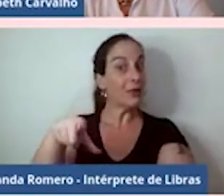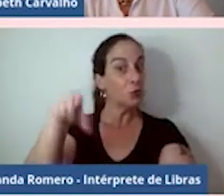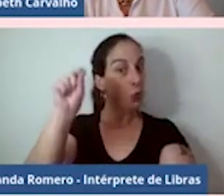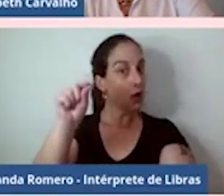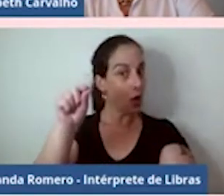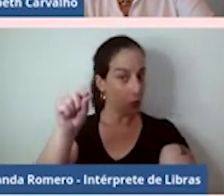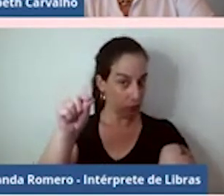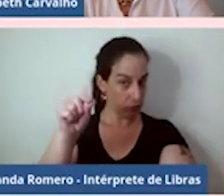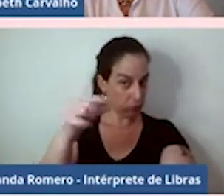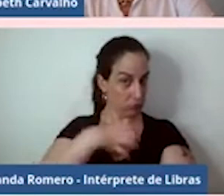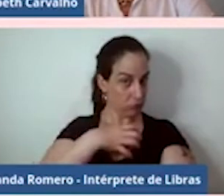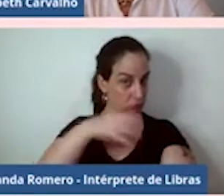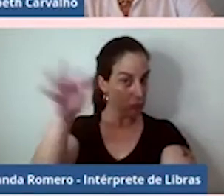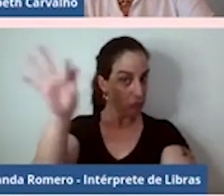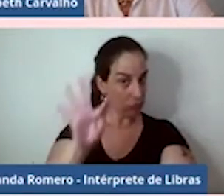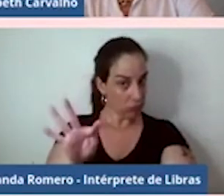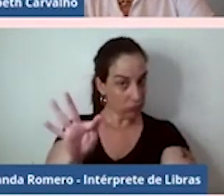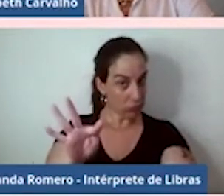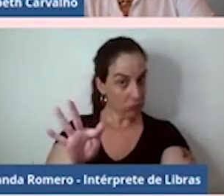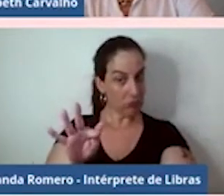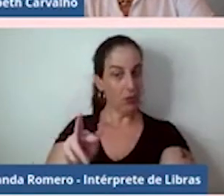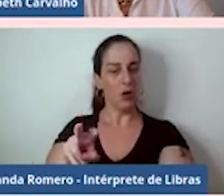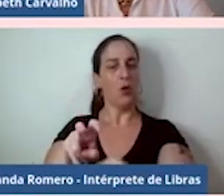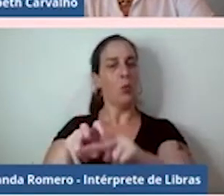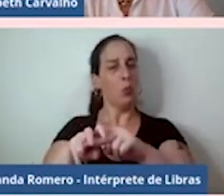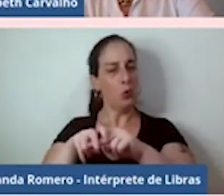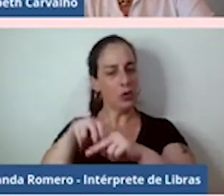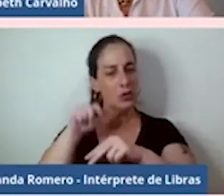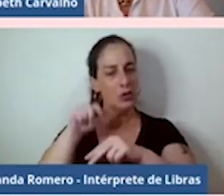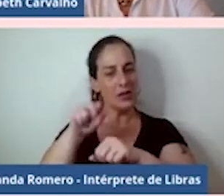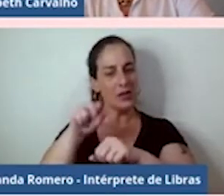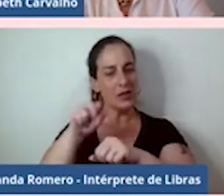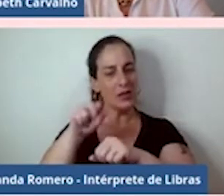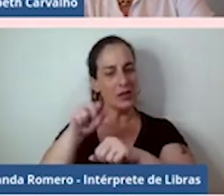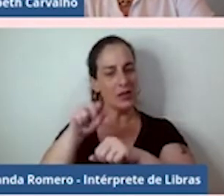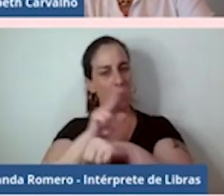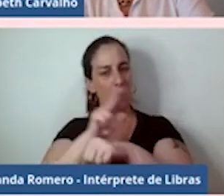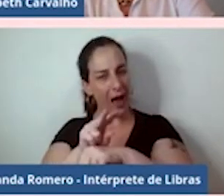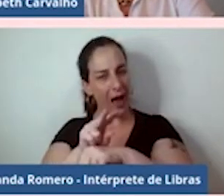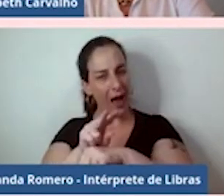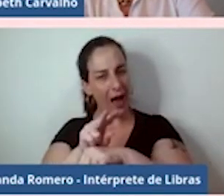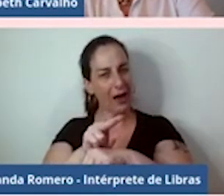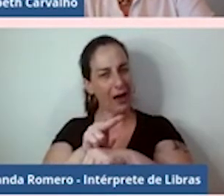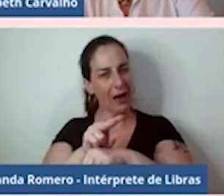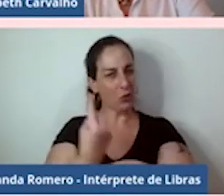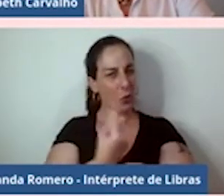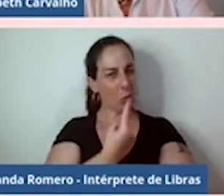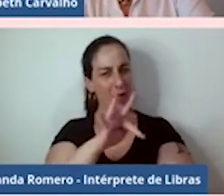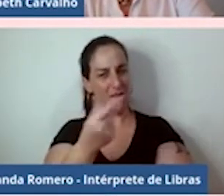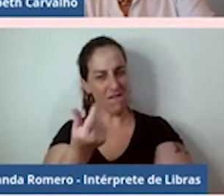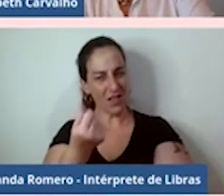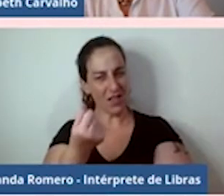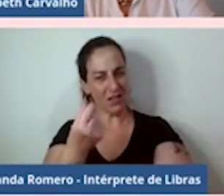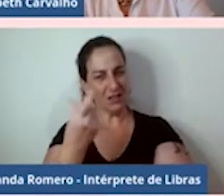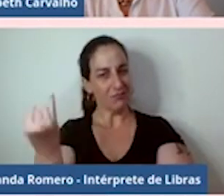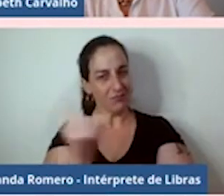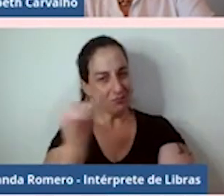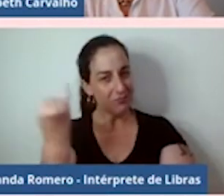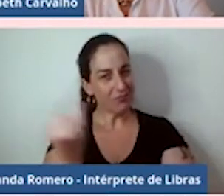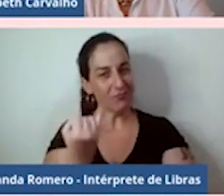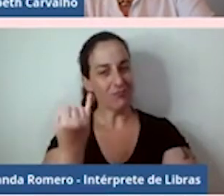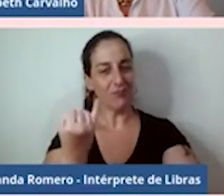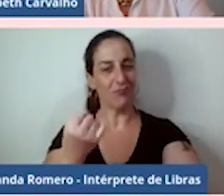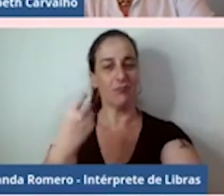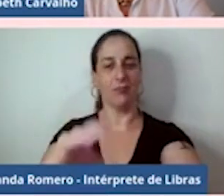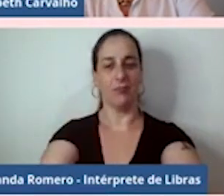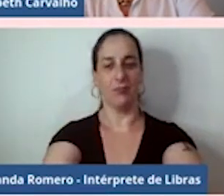E por isso que essa questão de cuidar da autonomia financeira é muito importante, né? Por que que essa decisão,